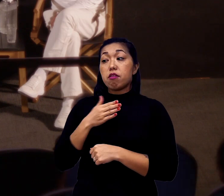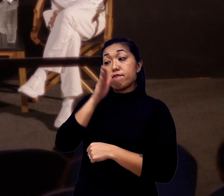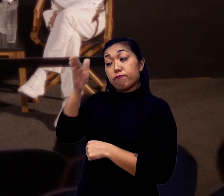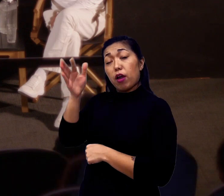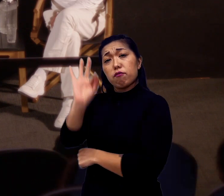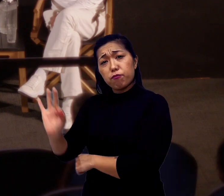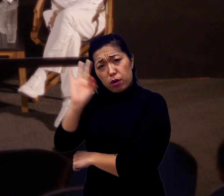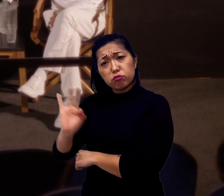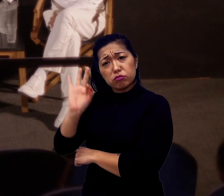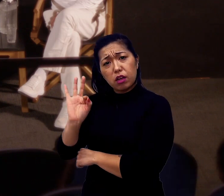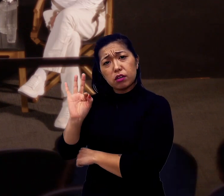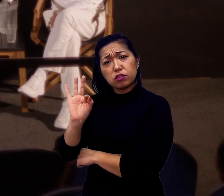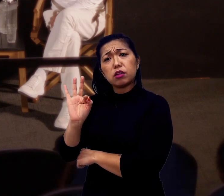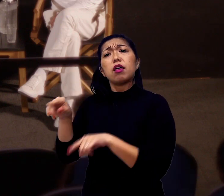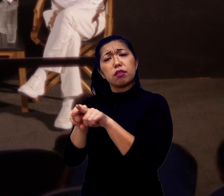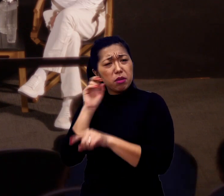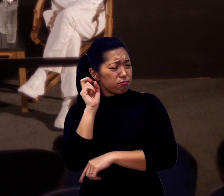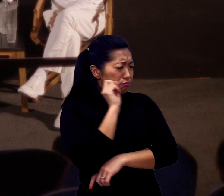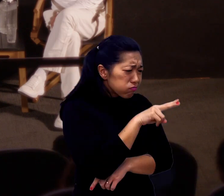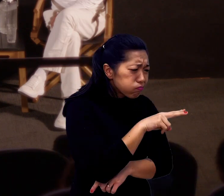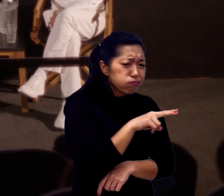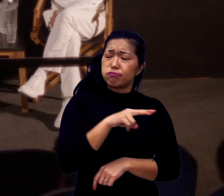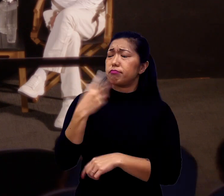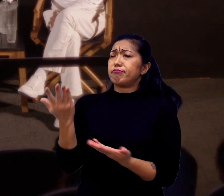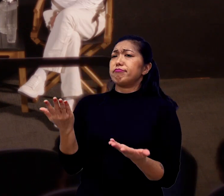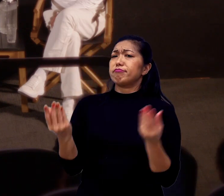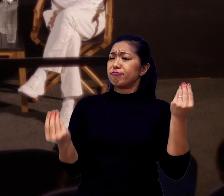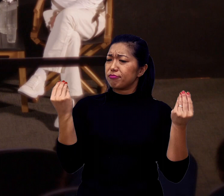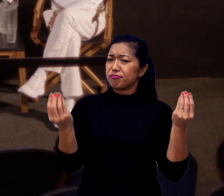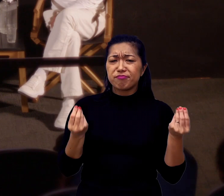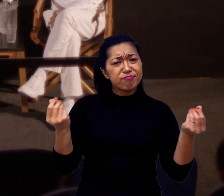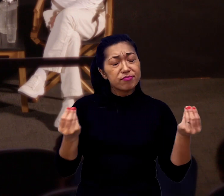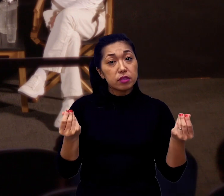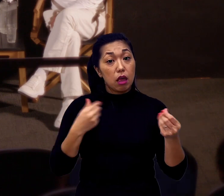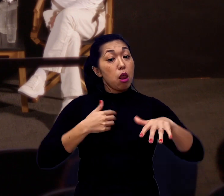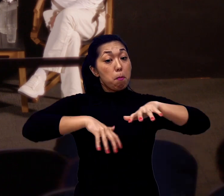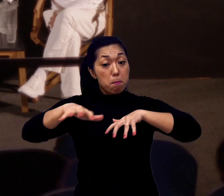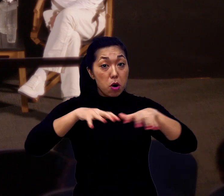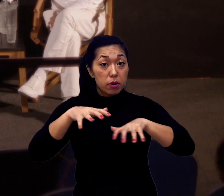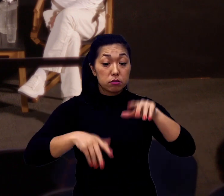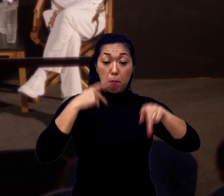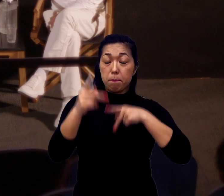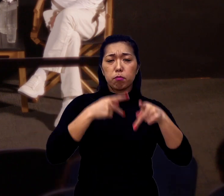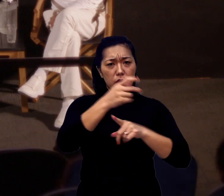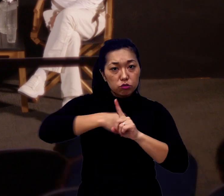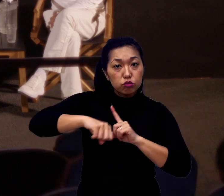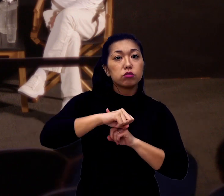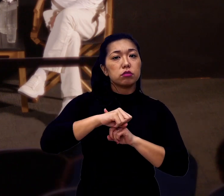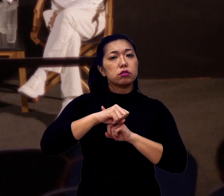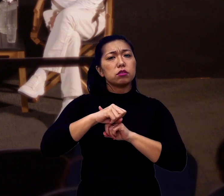teoria, ele estava nas ruas, fazendo mobilização popular, envolvendo a comunidade para debater esse tema. Só que